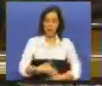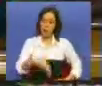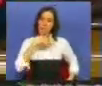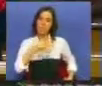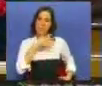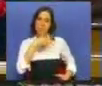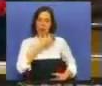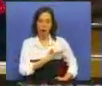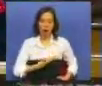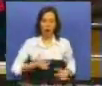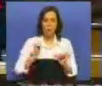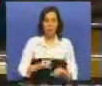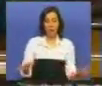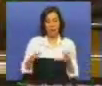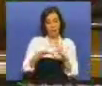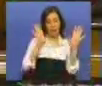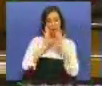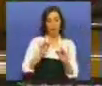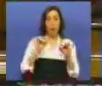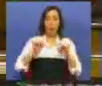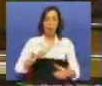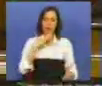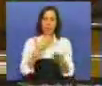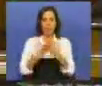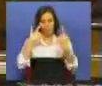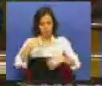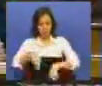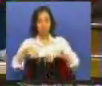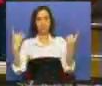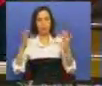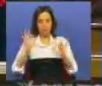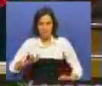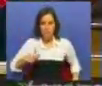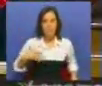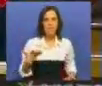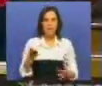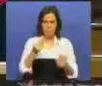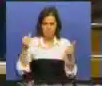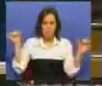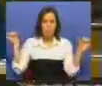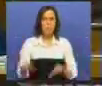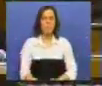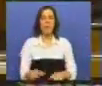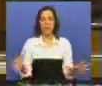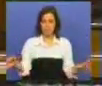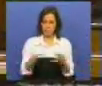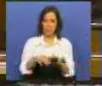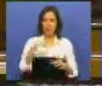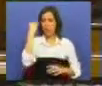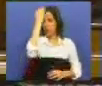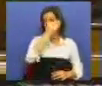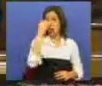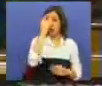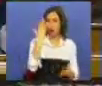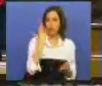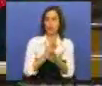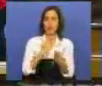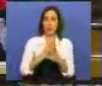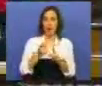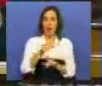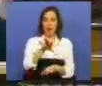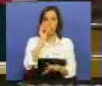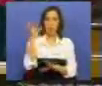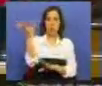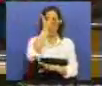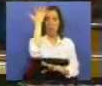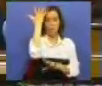discursos conservadores sobre a educação ganham hoje espaço público e são cada vez mais agressivos. Conjugam a saudade de uma escola de elites,